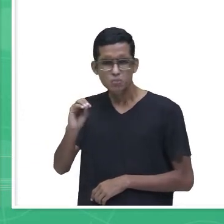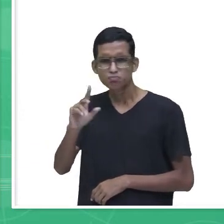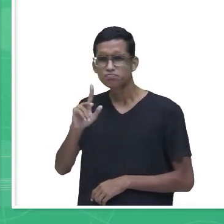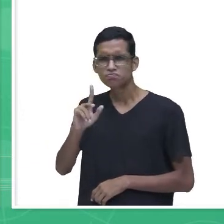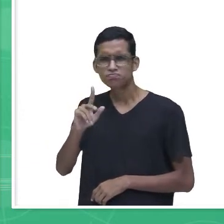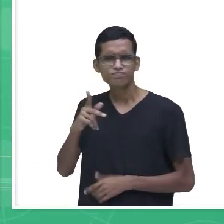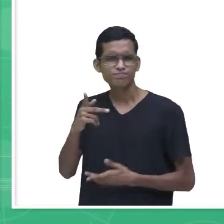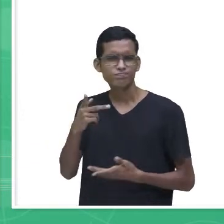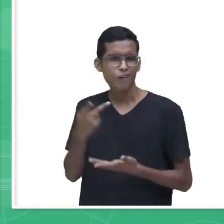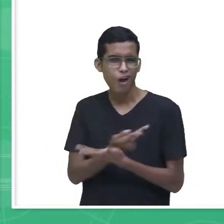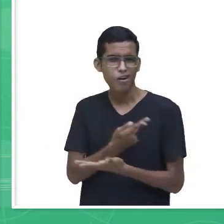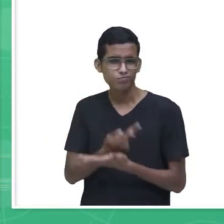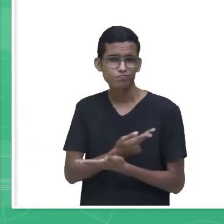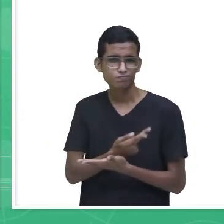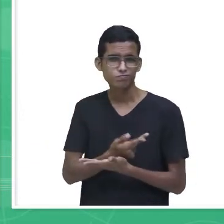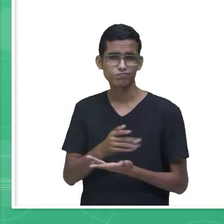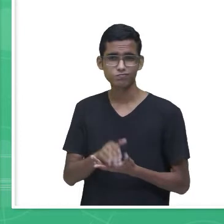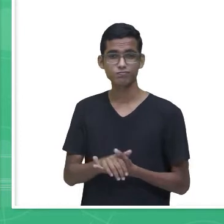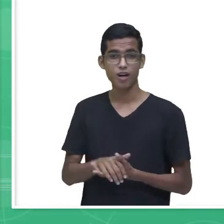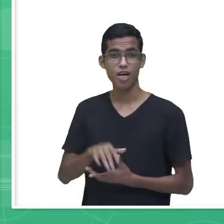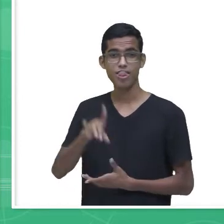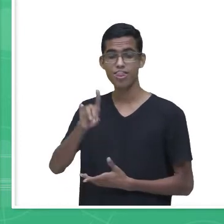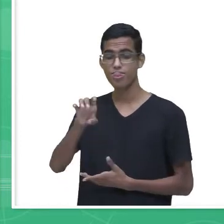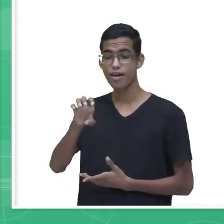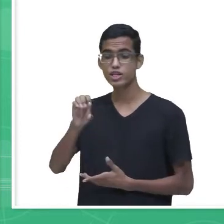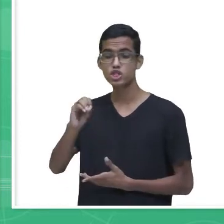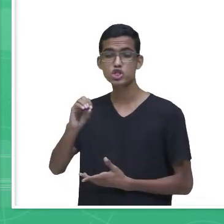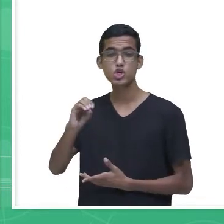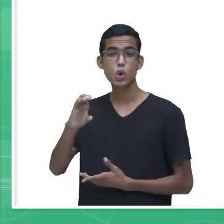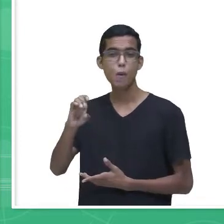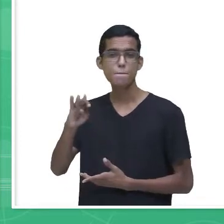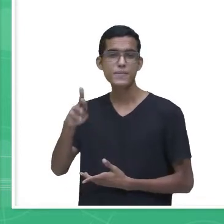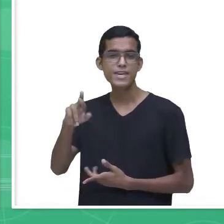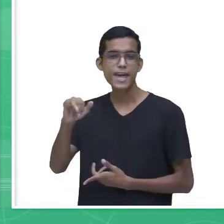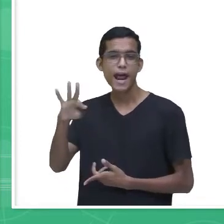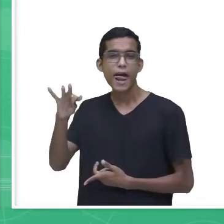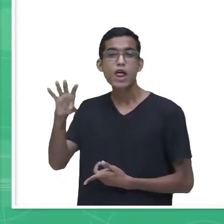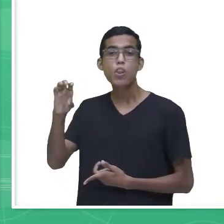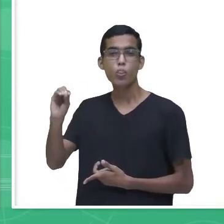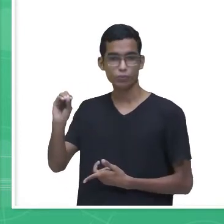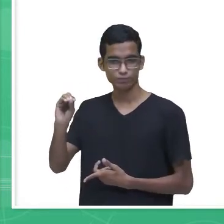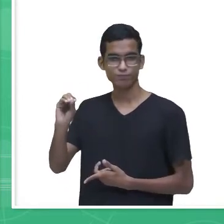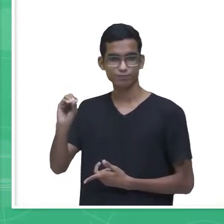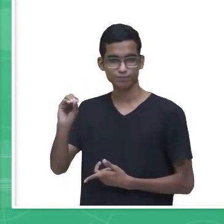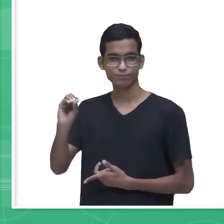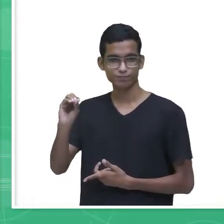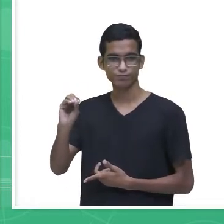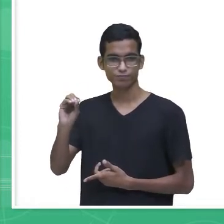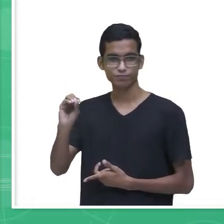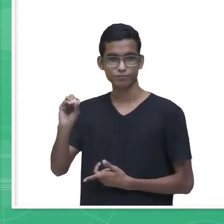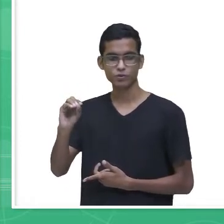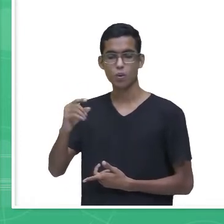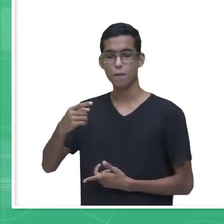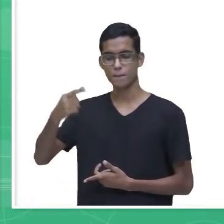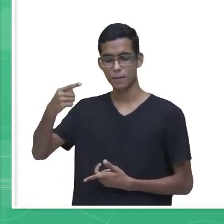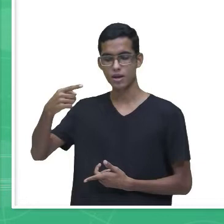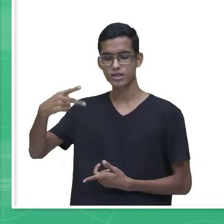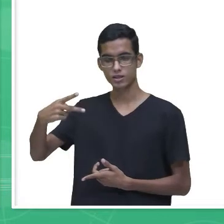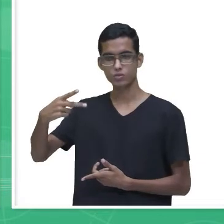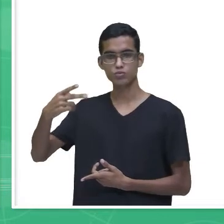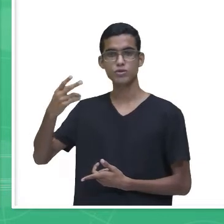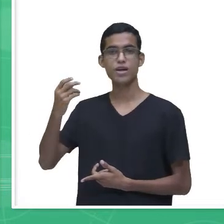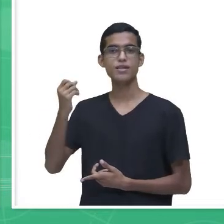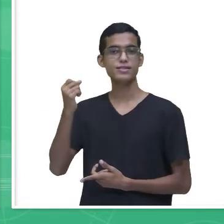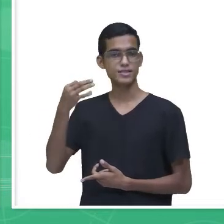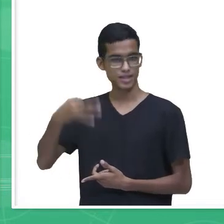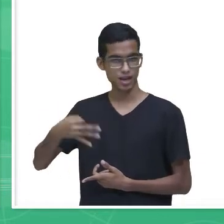né? Seria hemos descubierto, então aqui está errado, falsa. A 1 e a 2 corretíssimas, né? E depois nós temos,